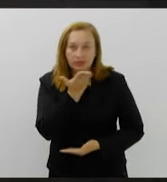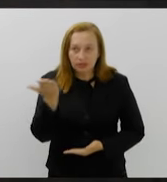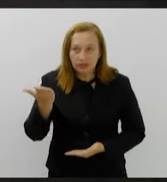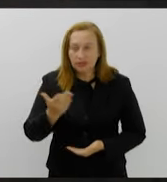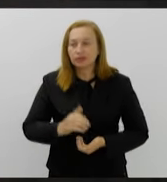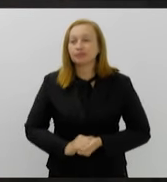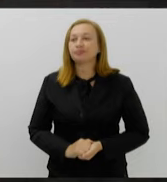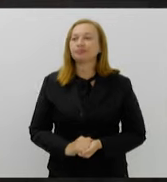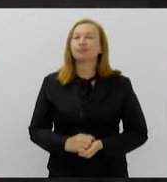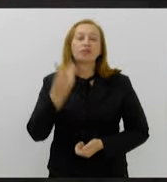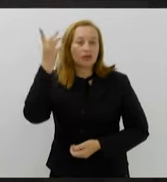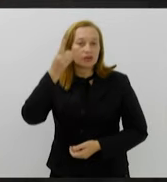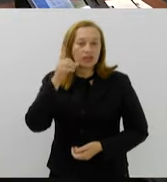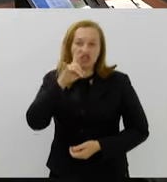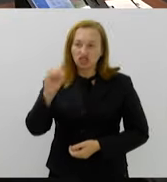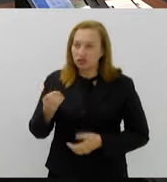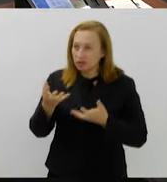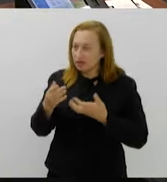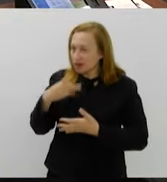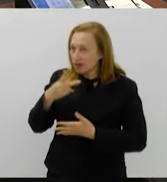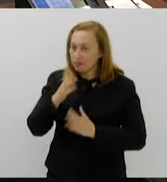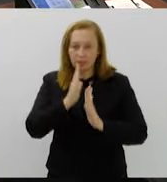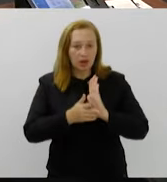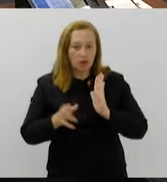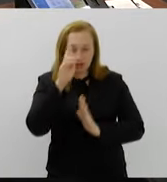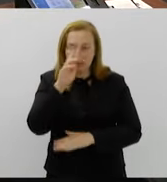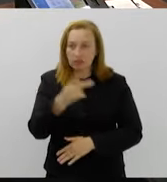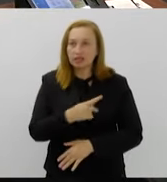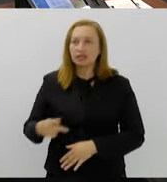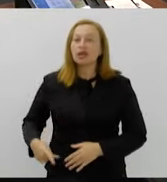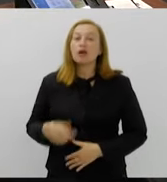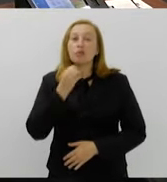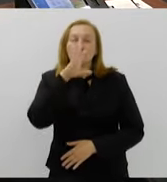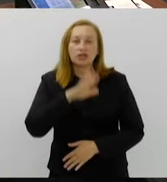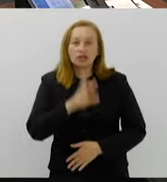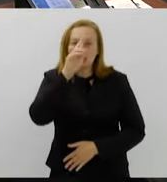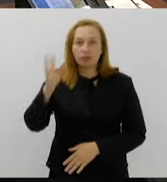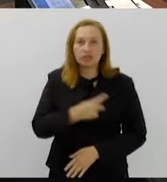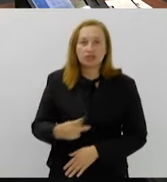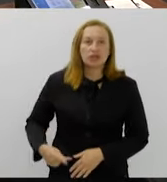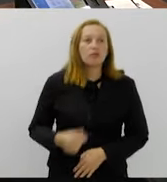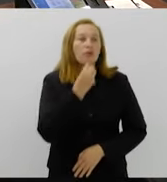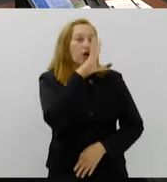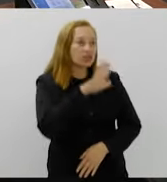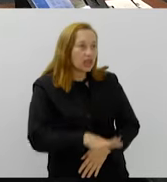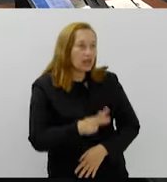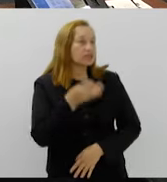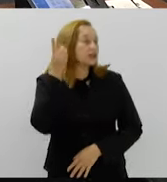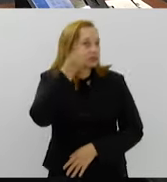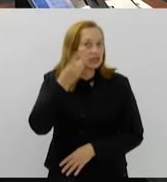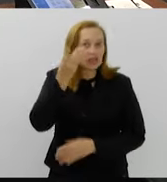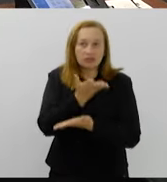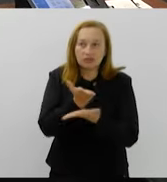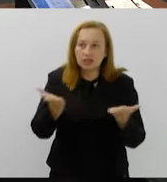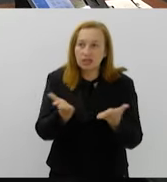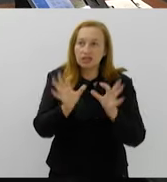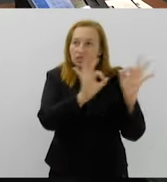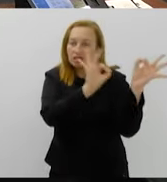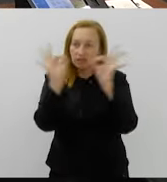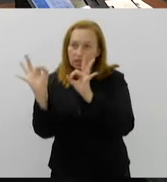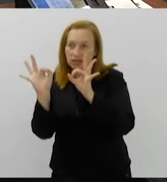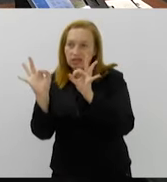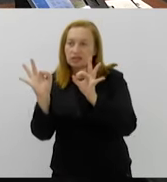excelências Deputado Dino quer falar pela ordem senhor presidente Boa tarde senhor presidente Boa tarde Nobre deputados a quem nos